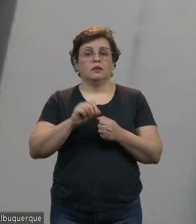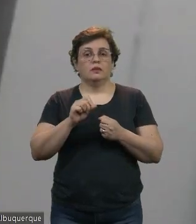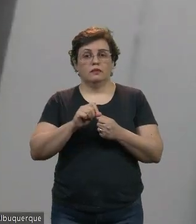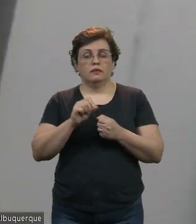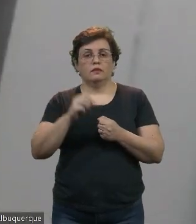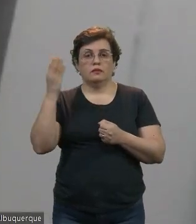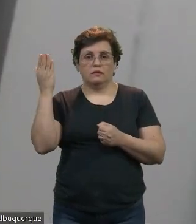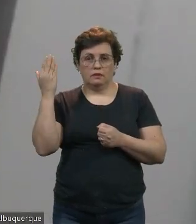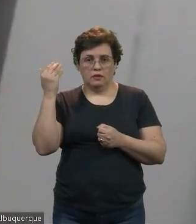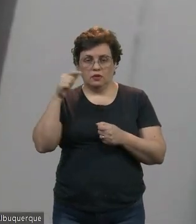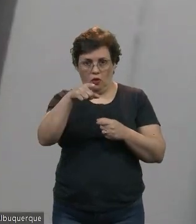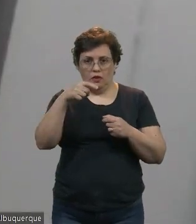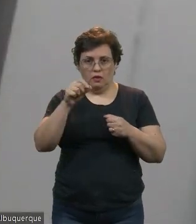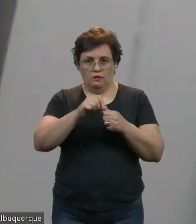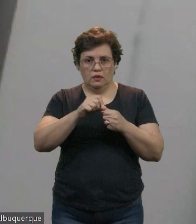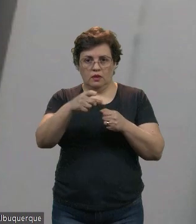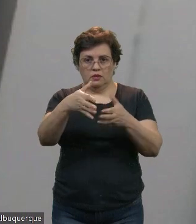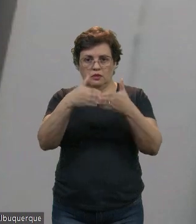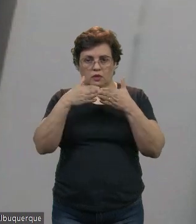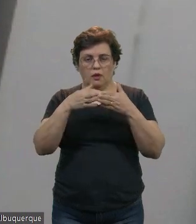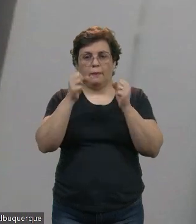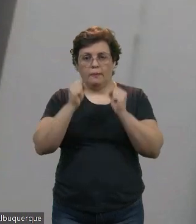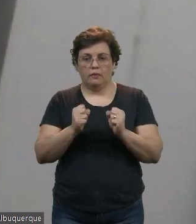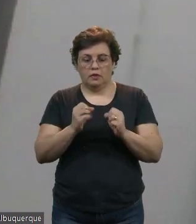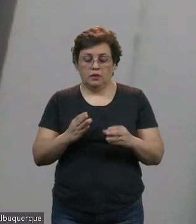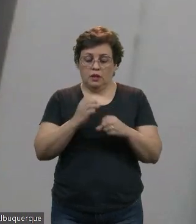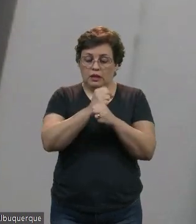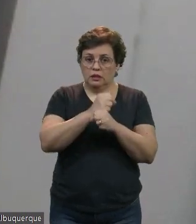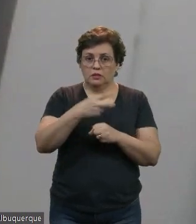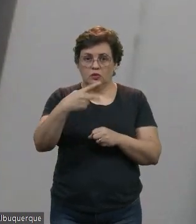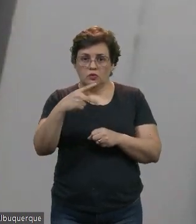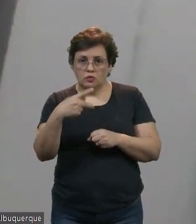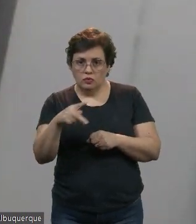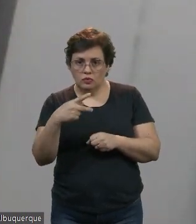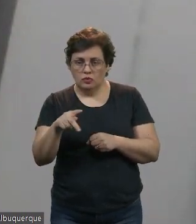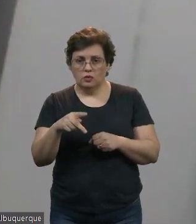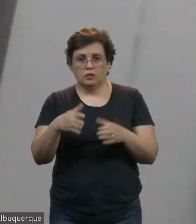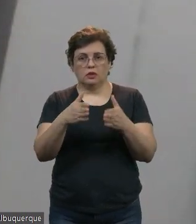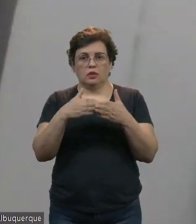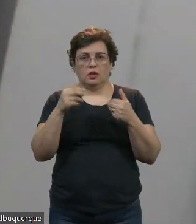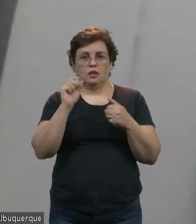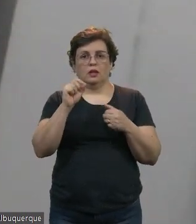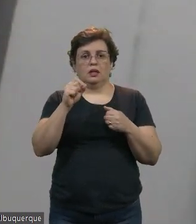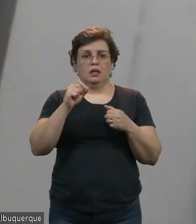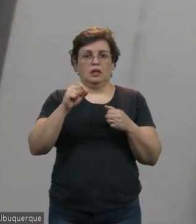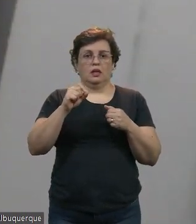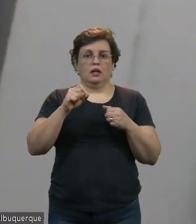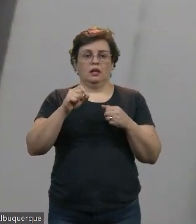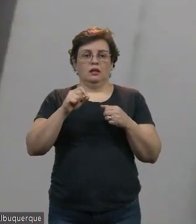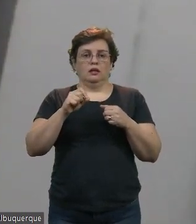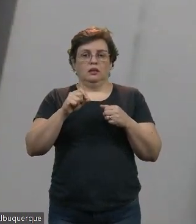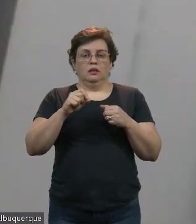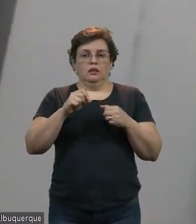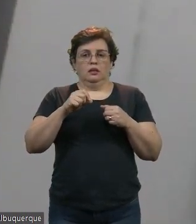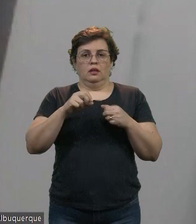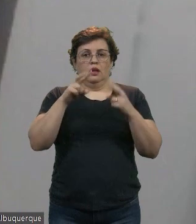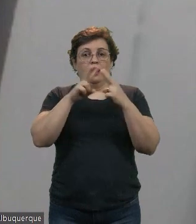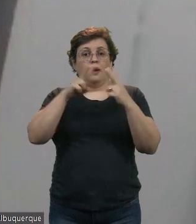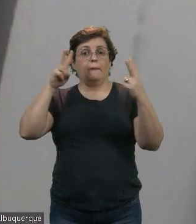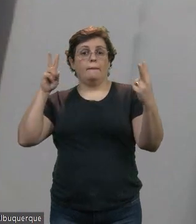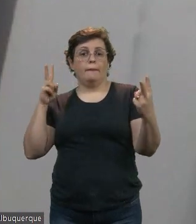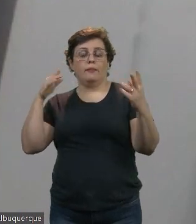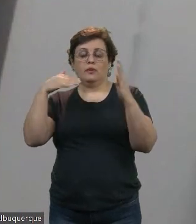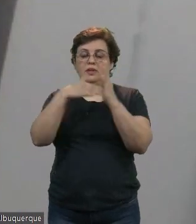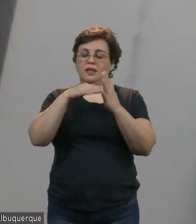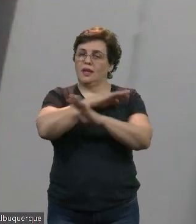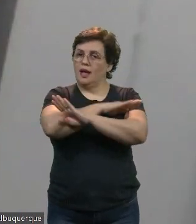Vossa Excelência colocou o requerimento e poderia acrescentar no requerimento de Vossa Excelência que as transmissões via remota, até